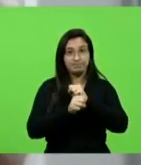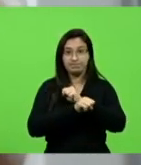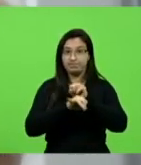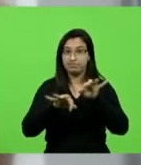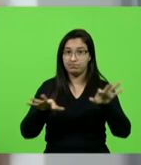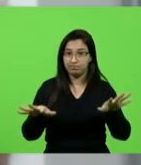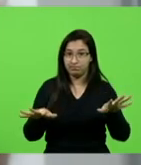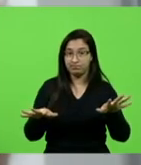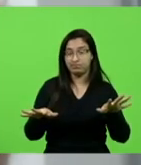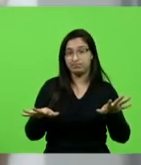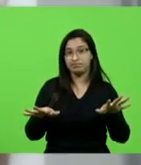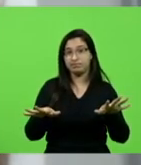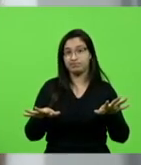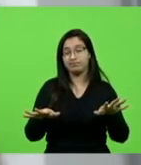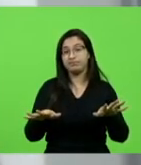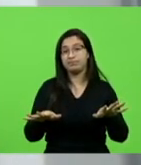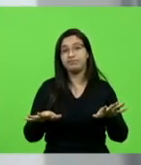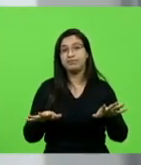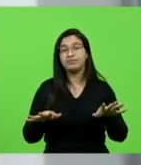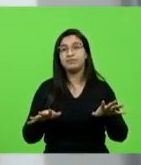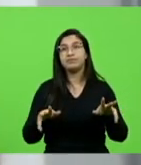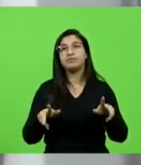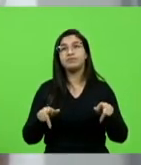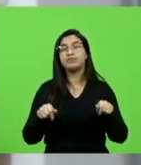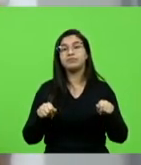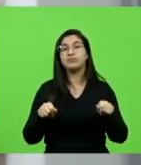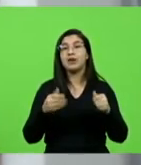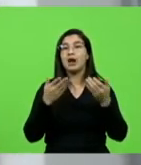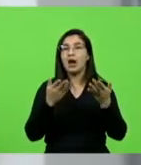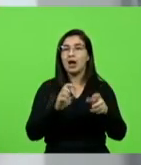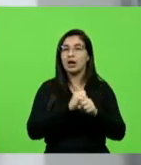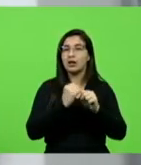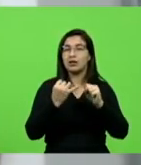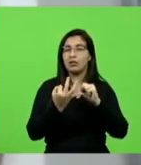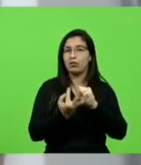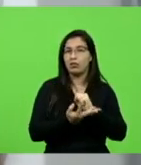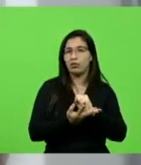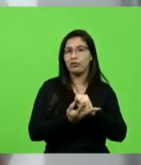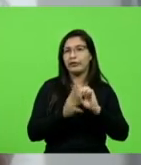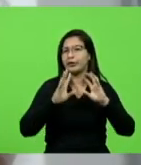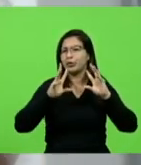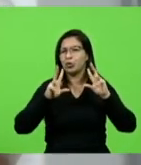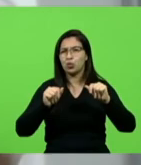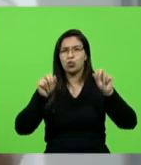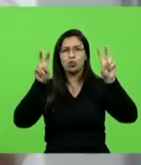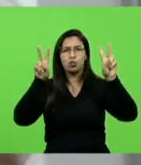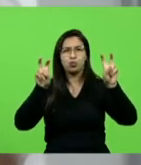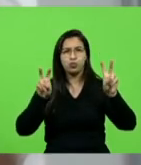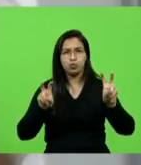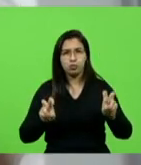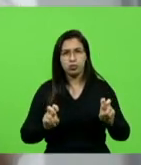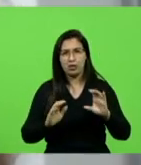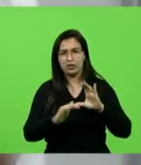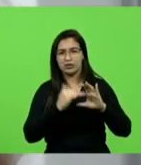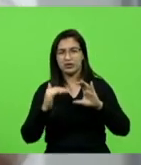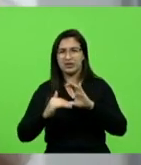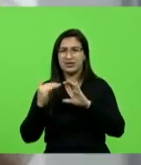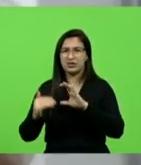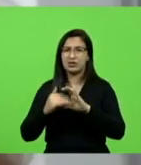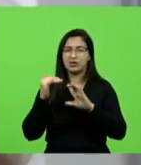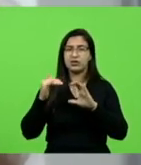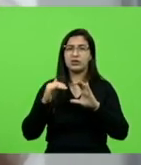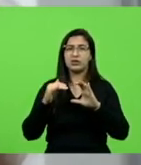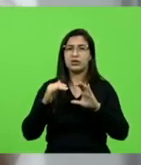né? Considerando essa pandemia e tudo que nos chega ao Conselho, essa